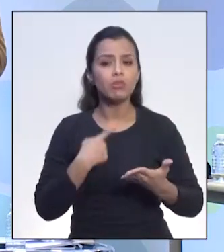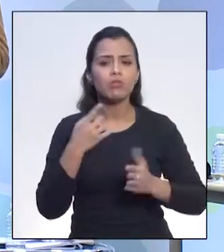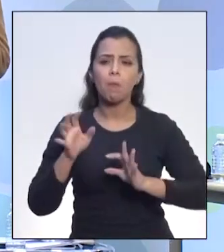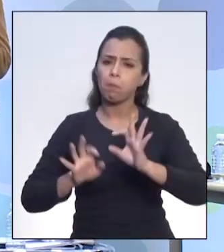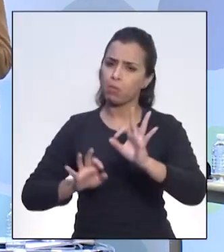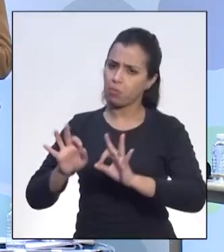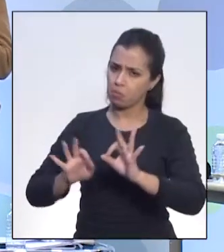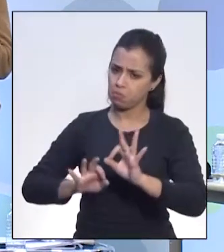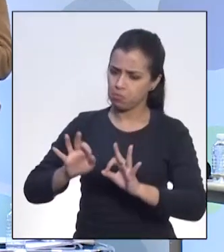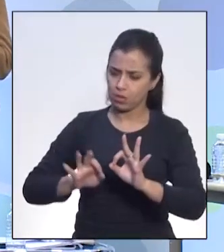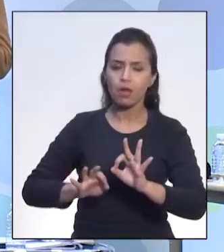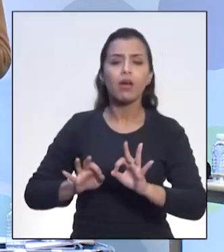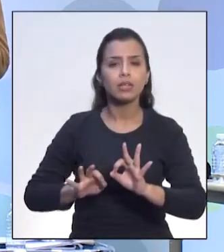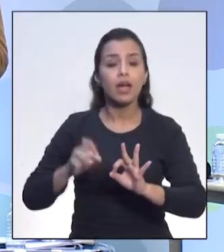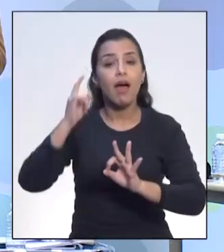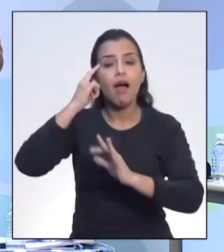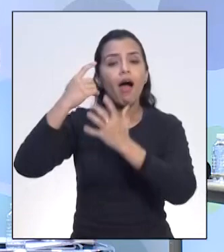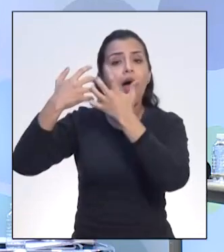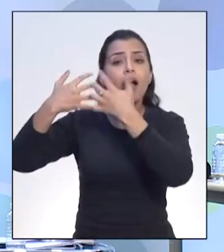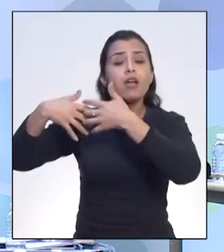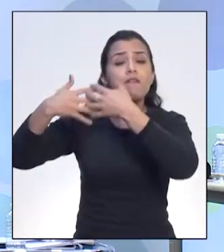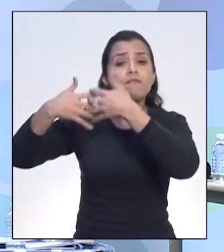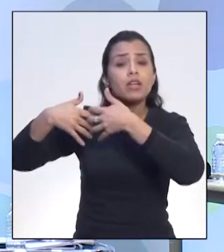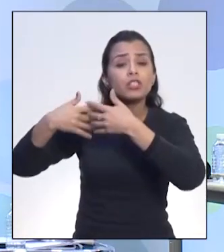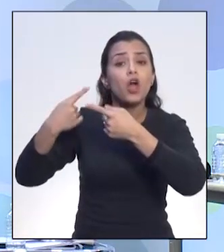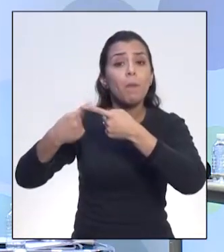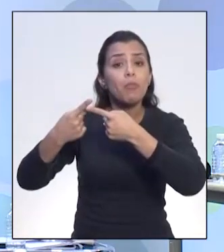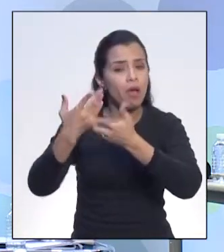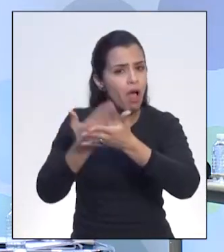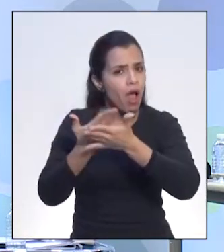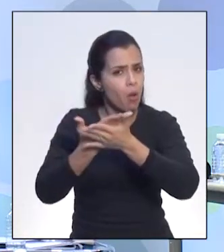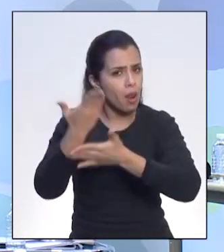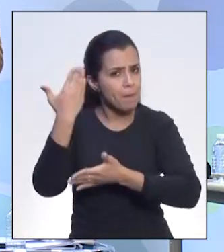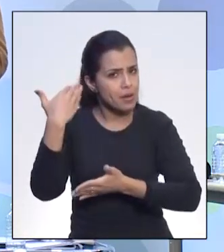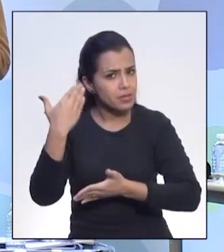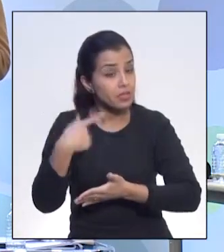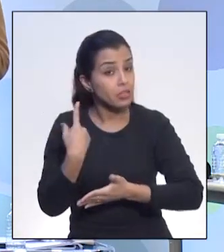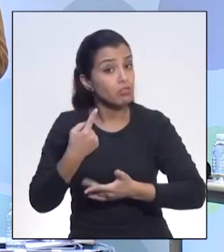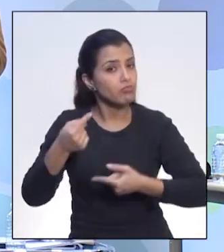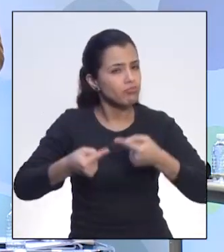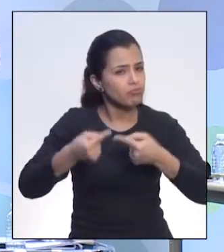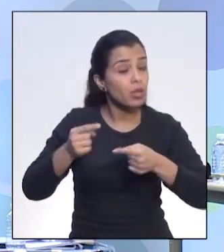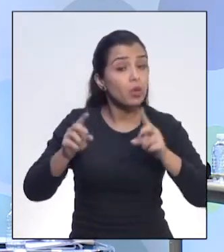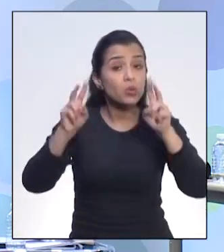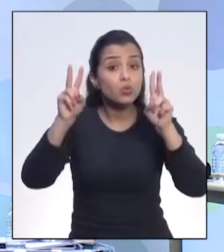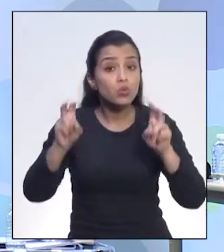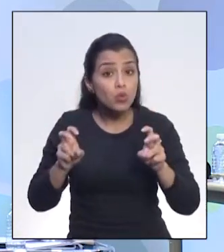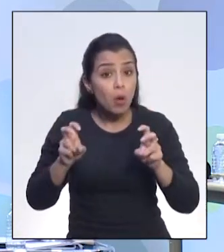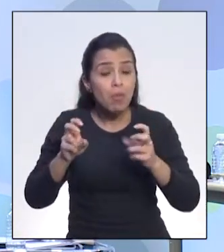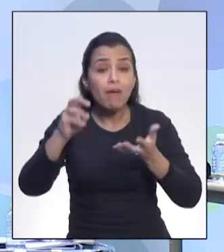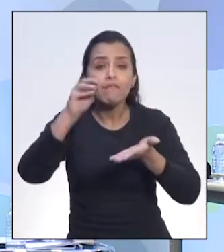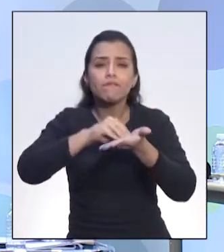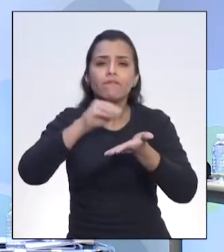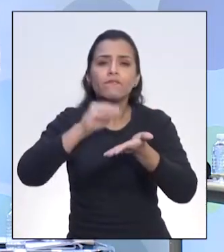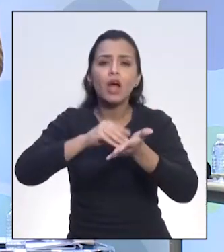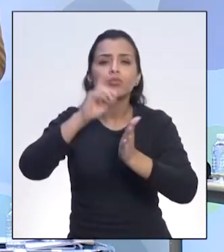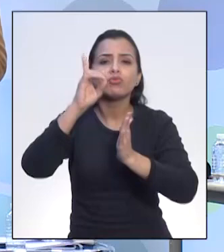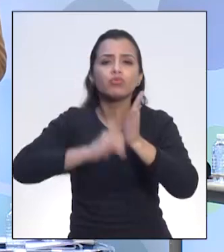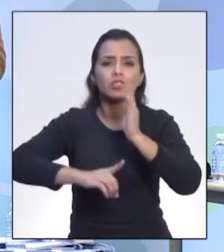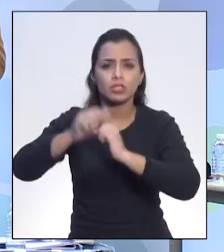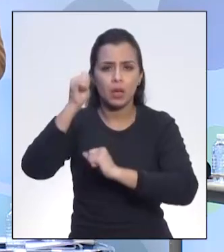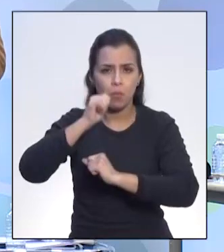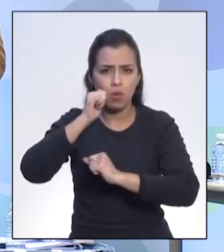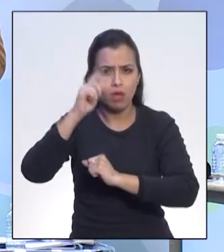estabelecendo, essa reflexão, porque, na aula passada, nós discutimos sobre a ausência do direito das mulheres